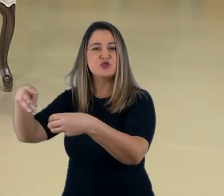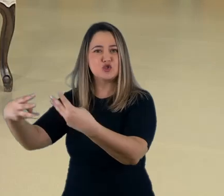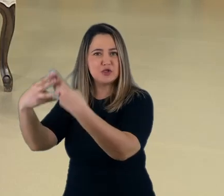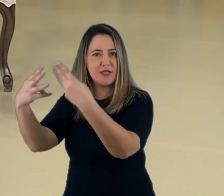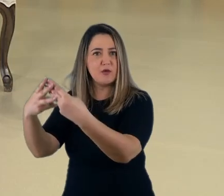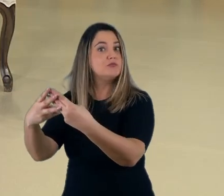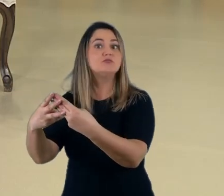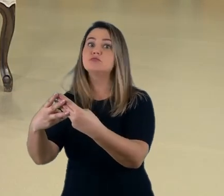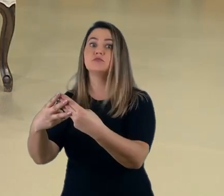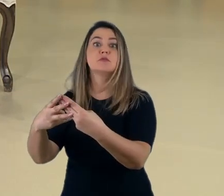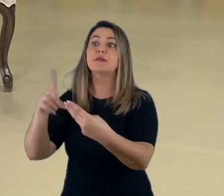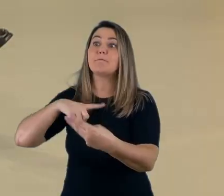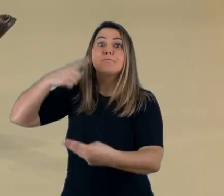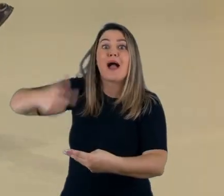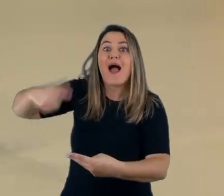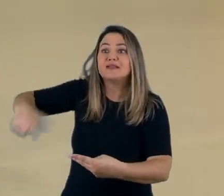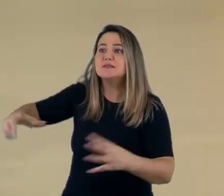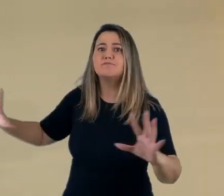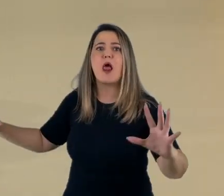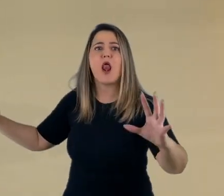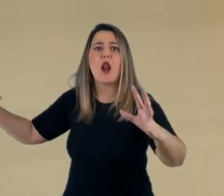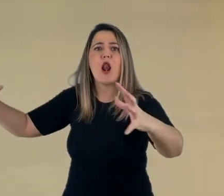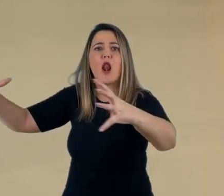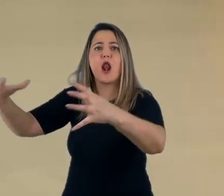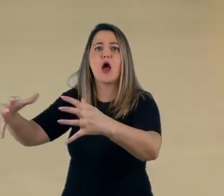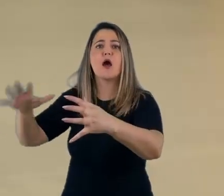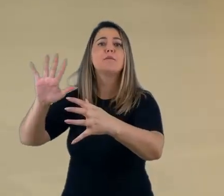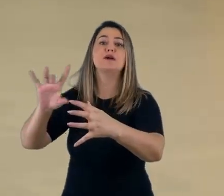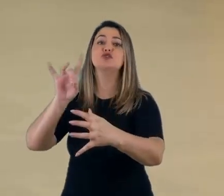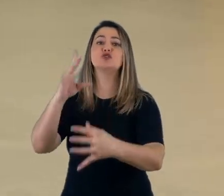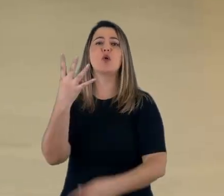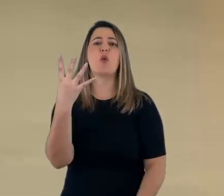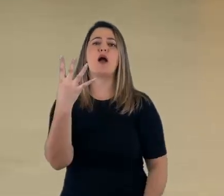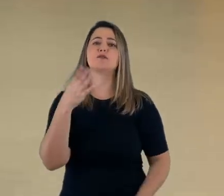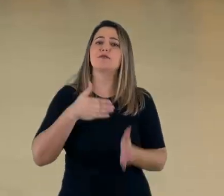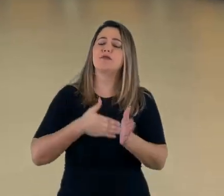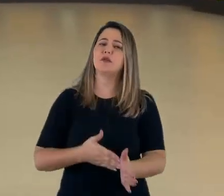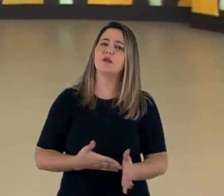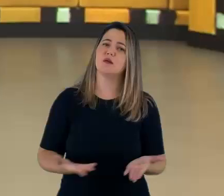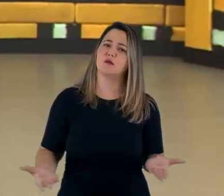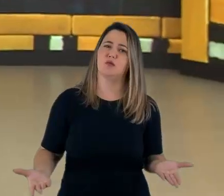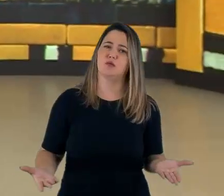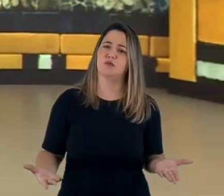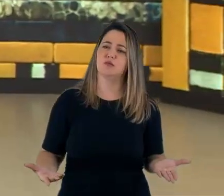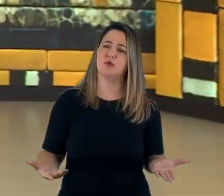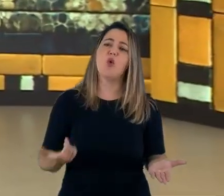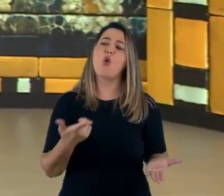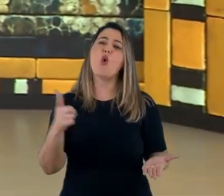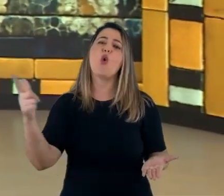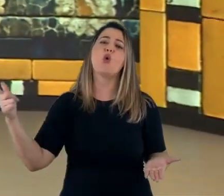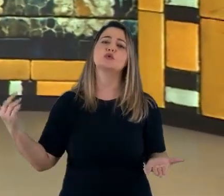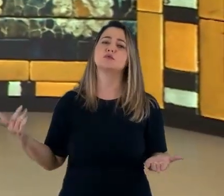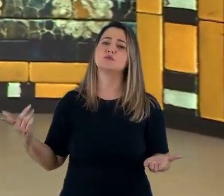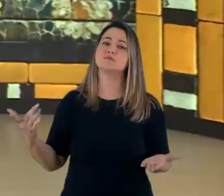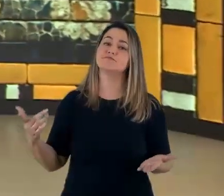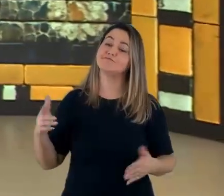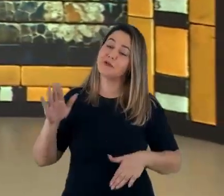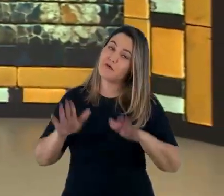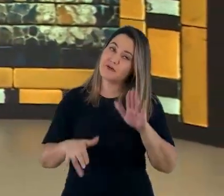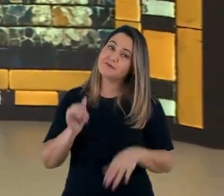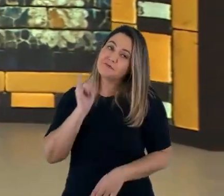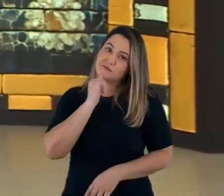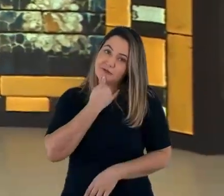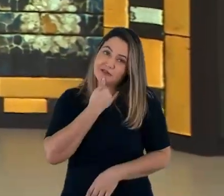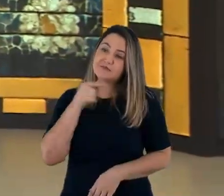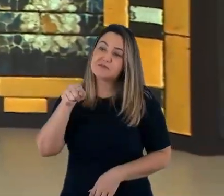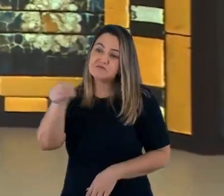quatro? Se de imaginar se trata, eu posso pensar que, infelizmente, talvez Daniel e seus